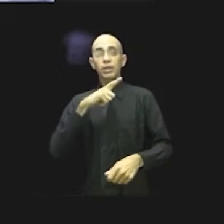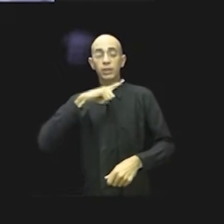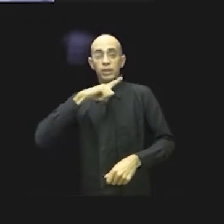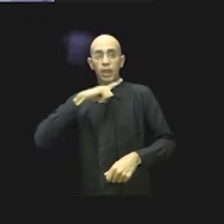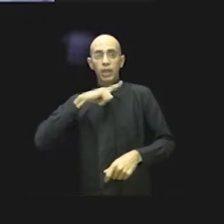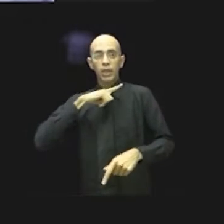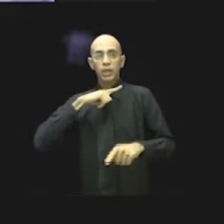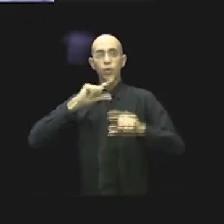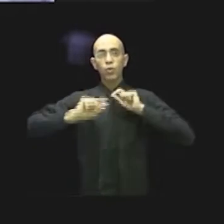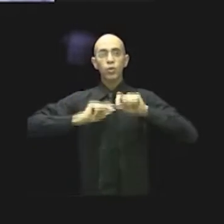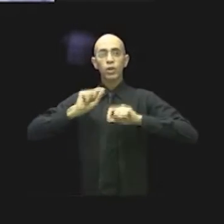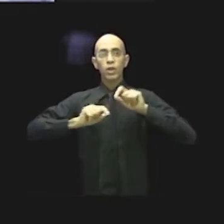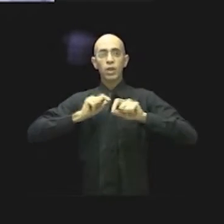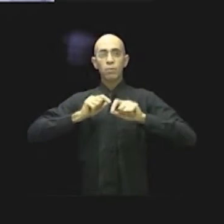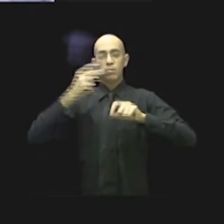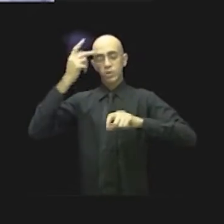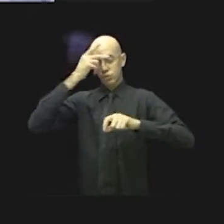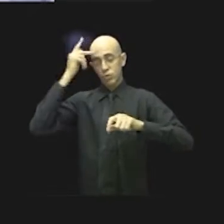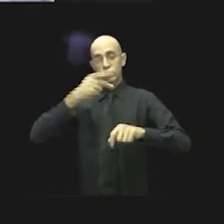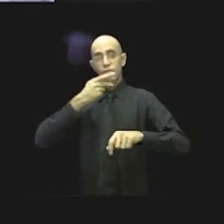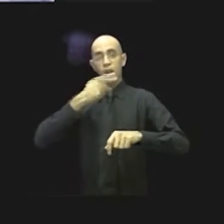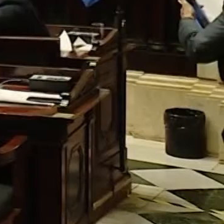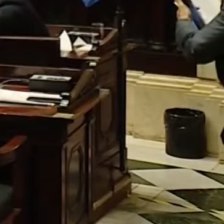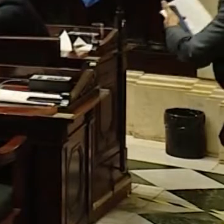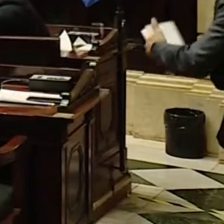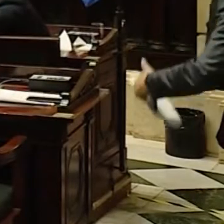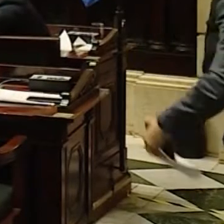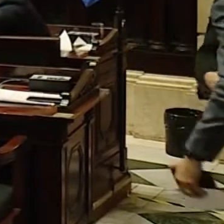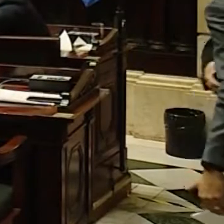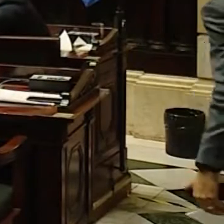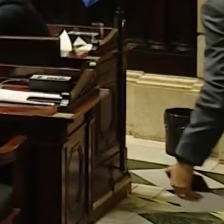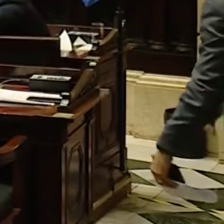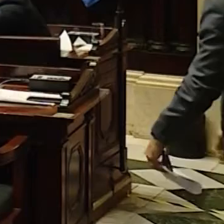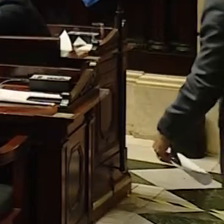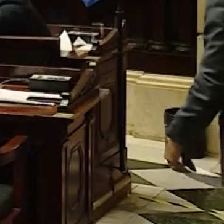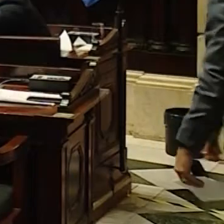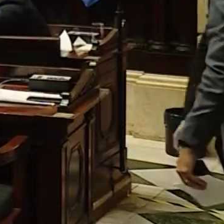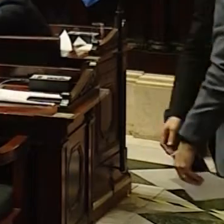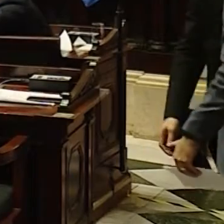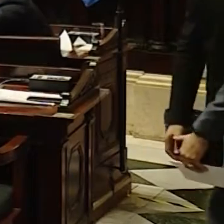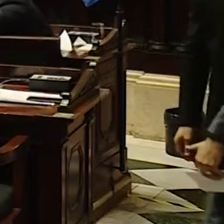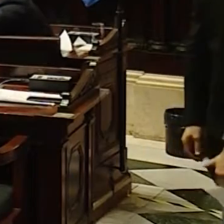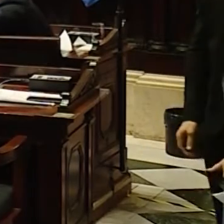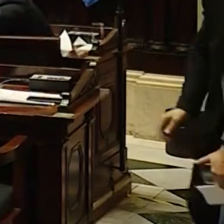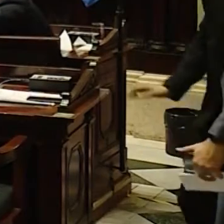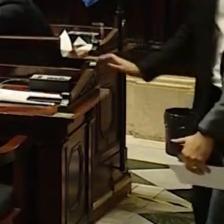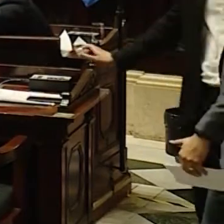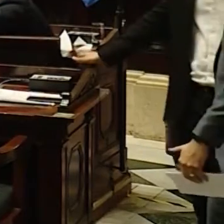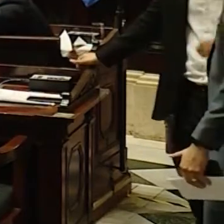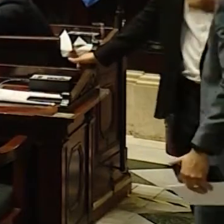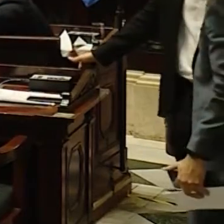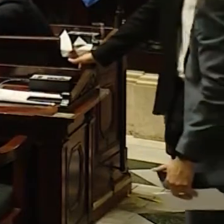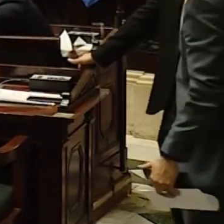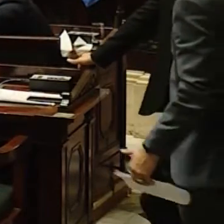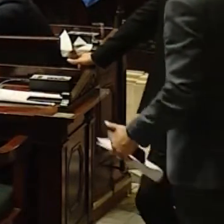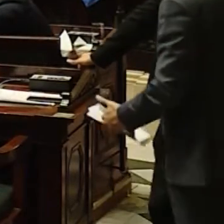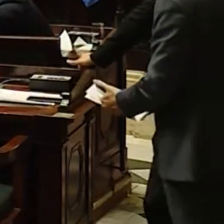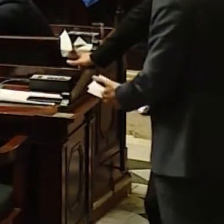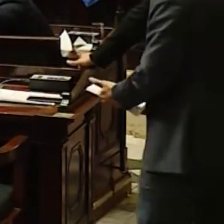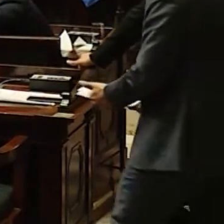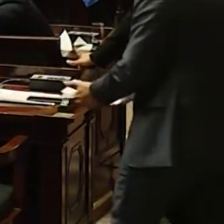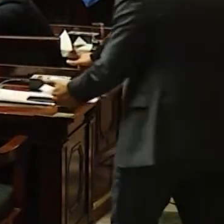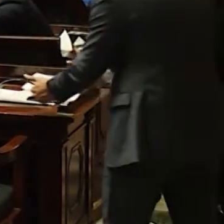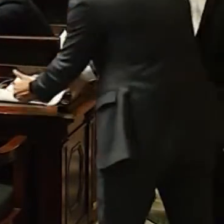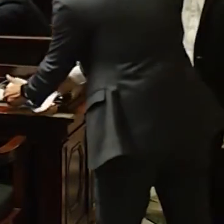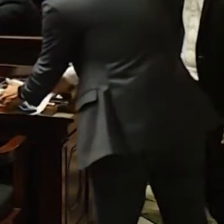gente dizendo que não se vacinará. O decreto do prefeito Eduardo Paes, que obriga a apresentação do documento para